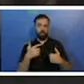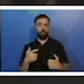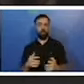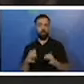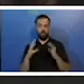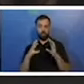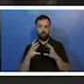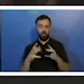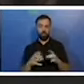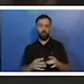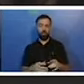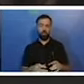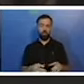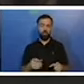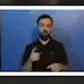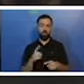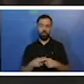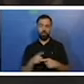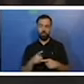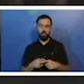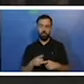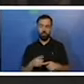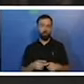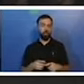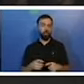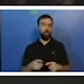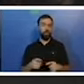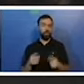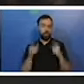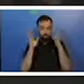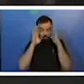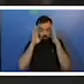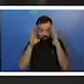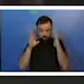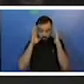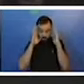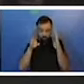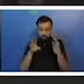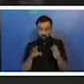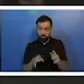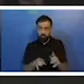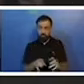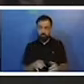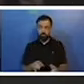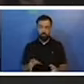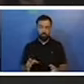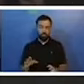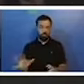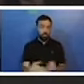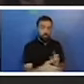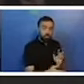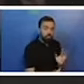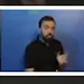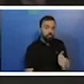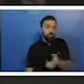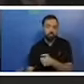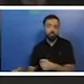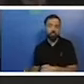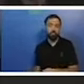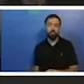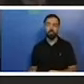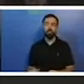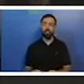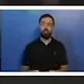desse dessa bola o jornalismo jogo nós estamos atentos a cortar essa bola para chegar no nosso